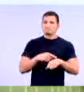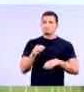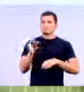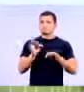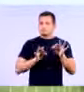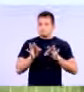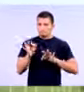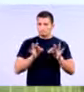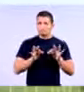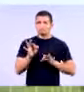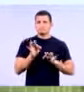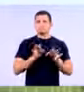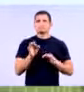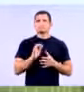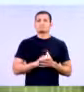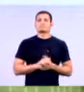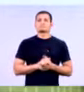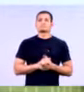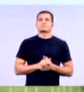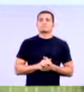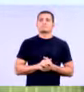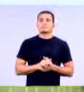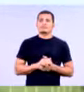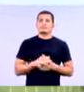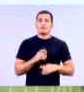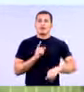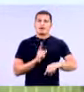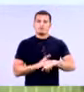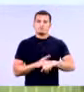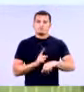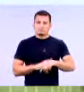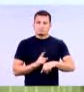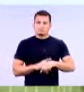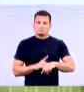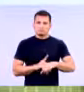modo a delegar um tempo para